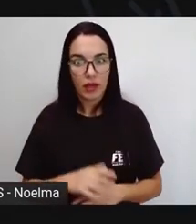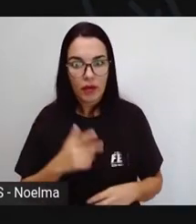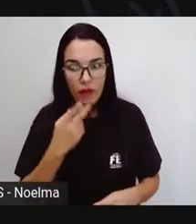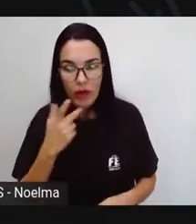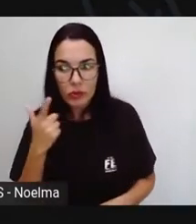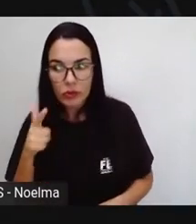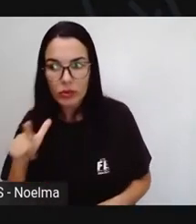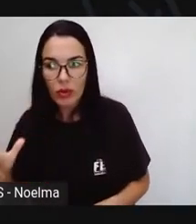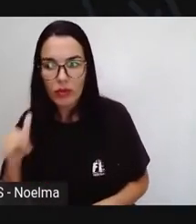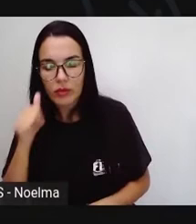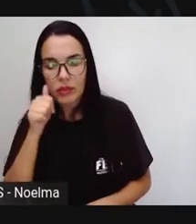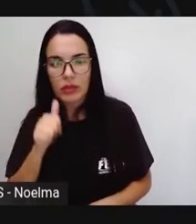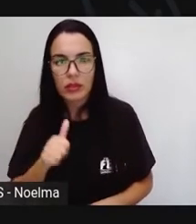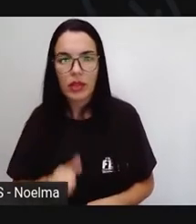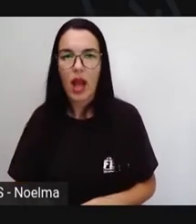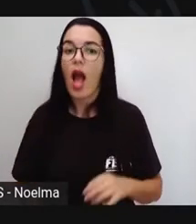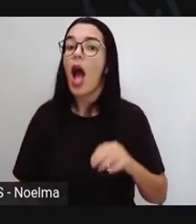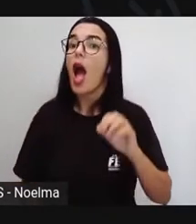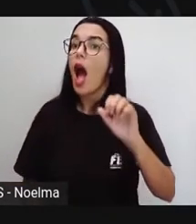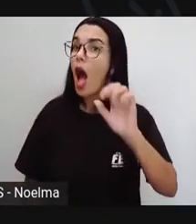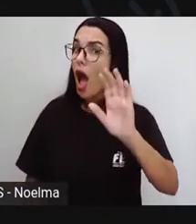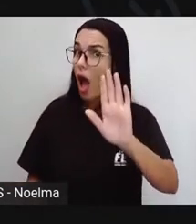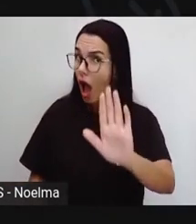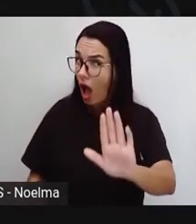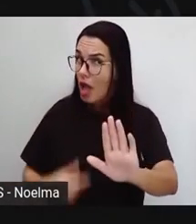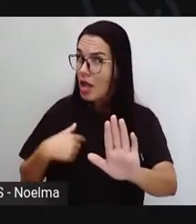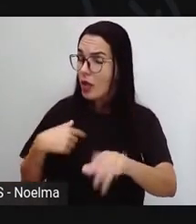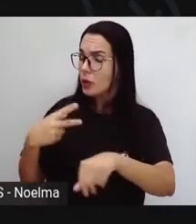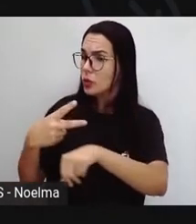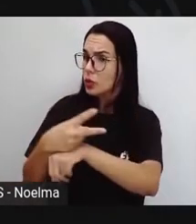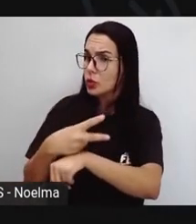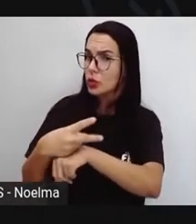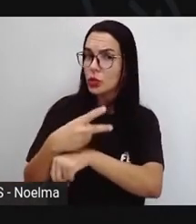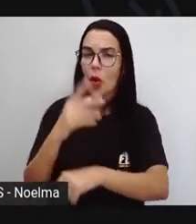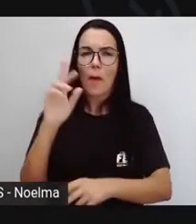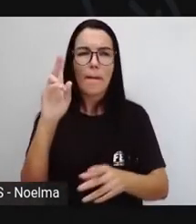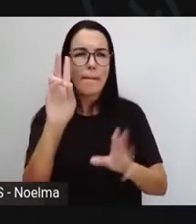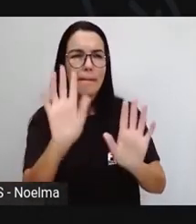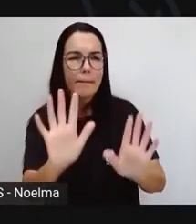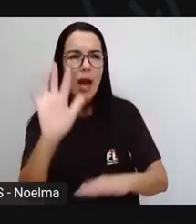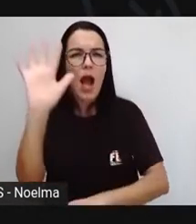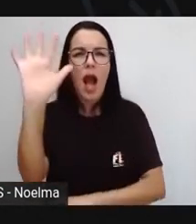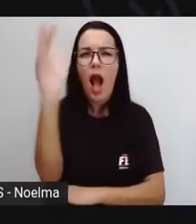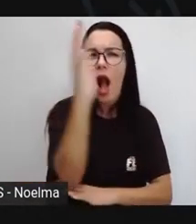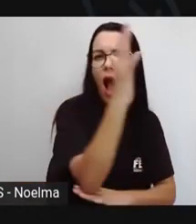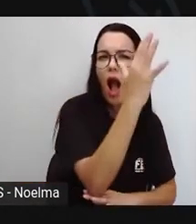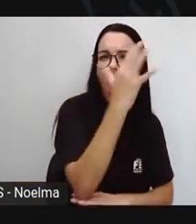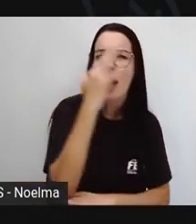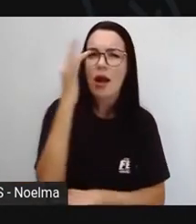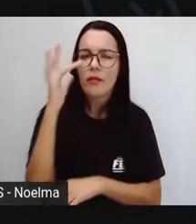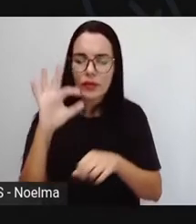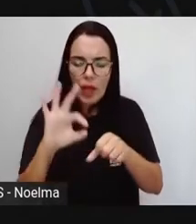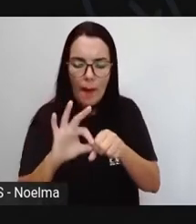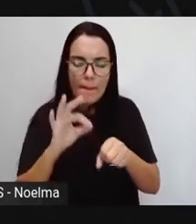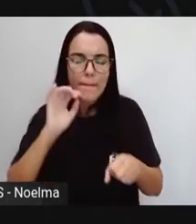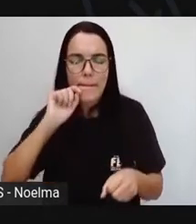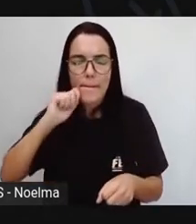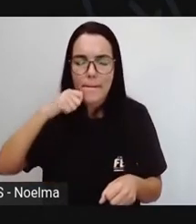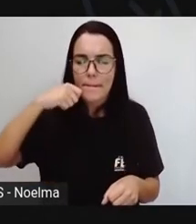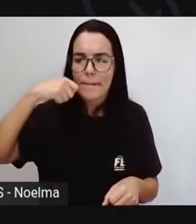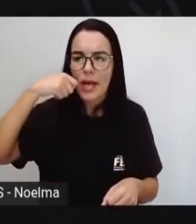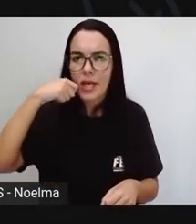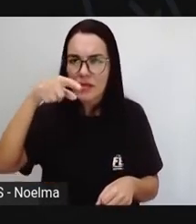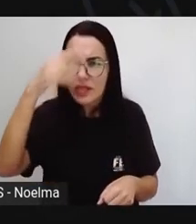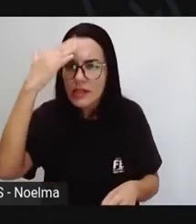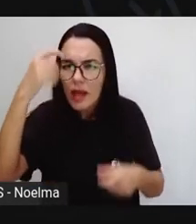novo. Ah! Eu estou procurando a árvore de bala de goma. Sabe onde fica?